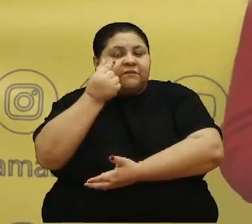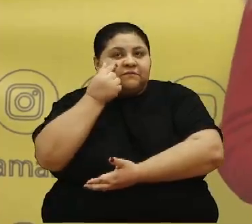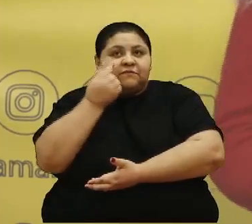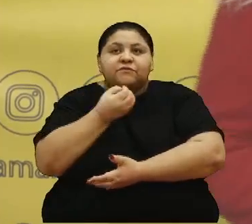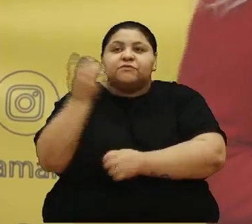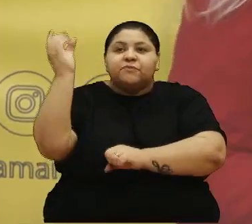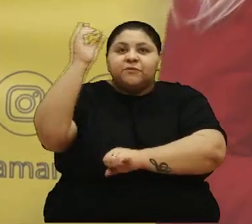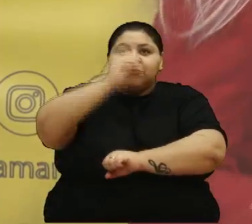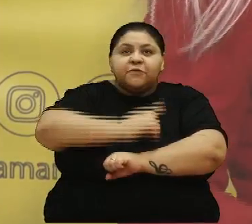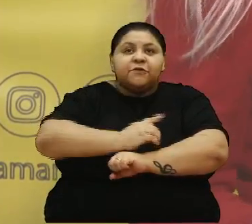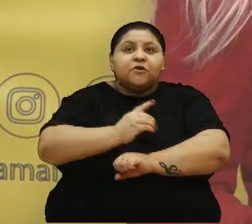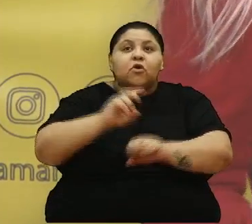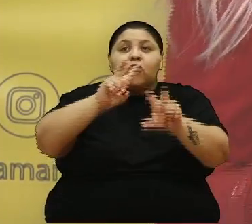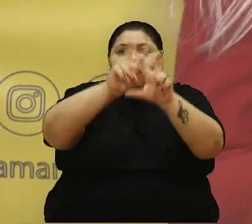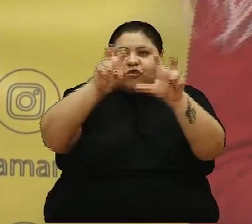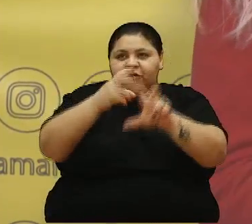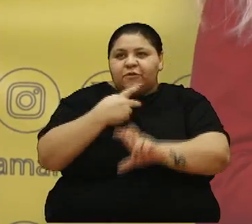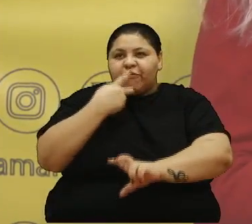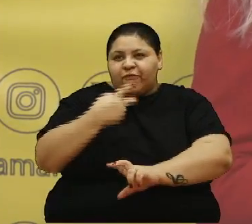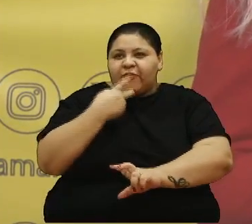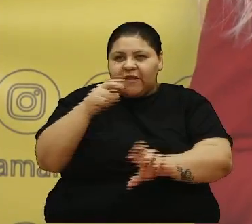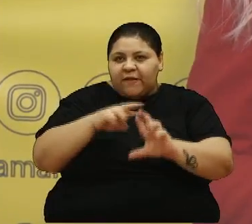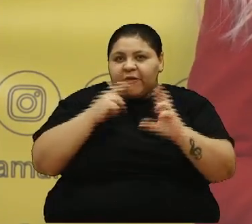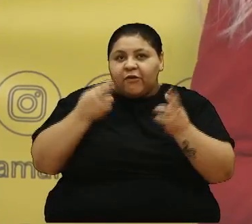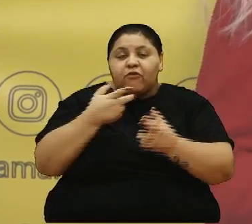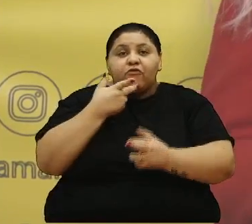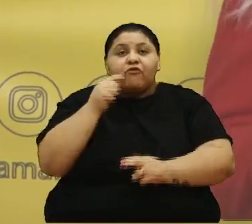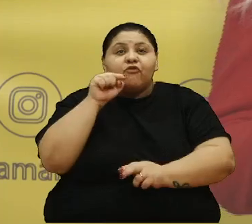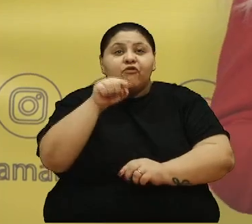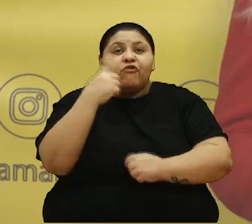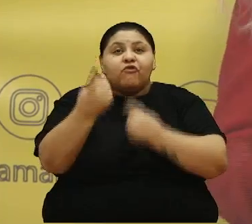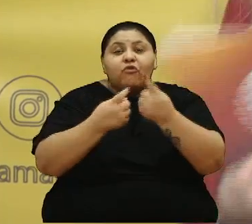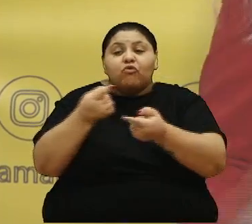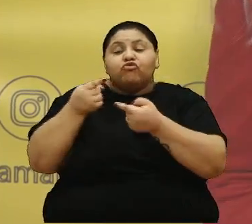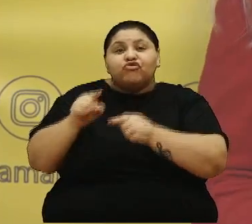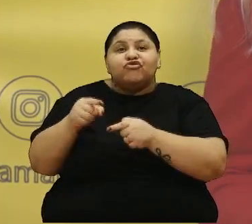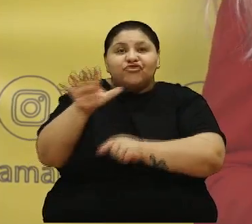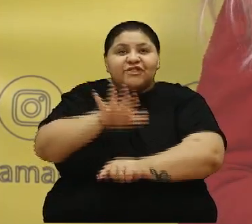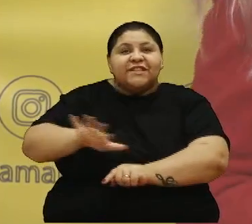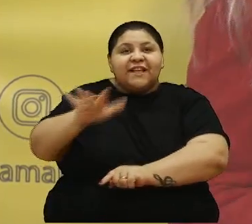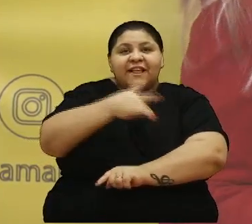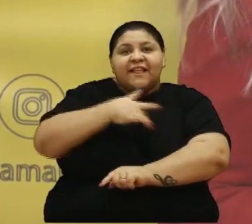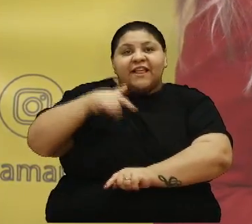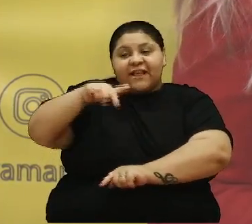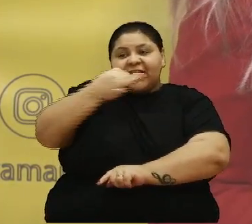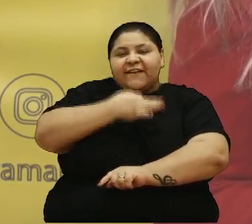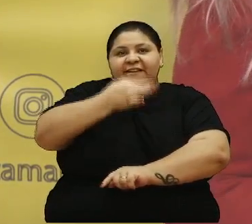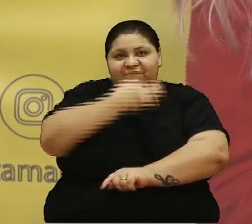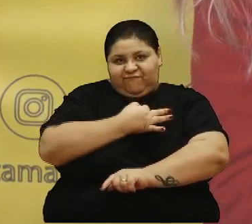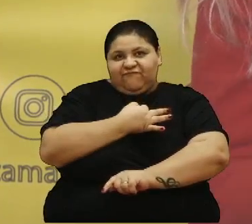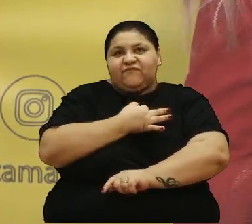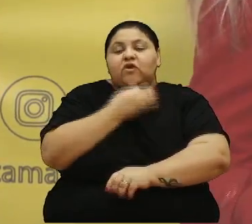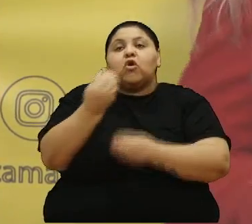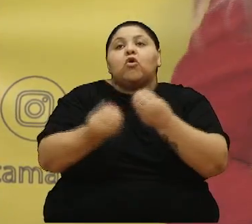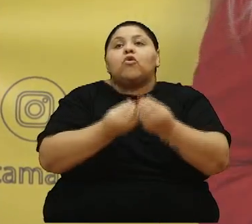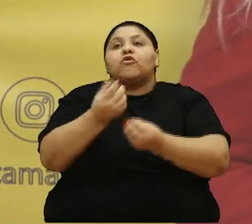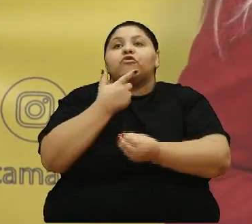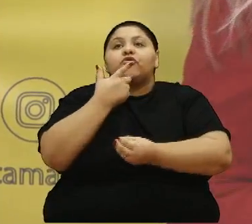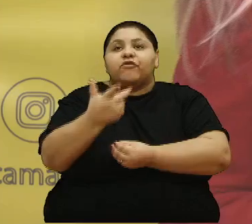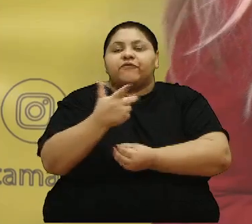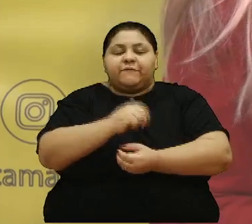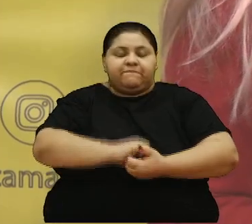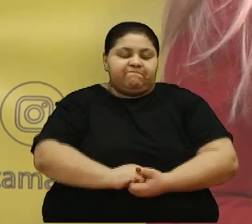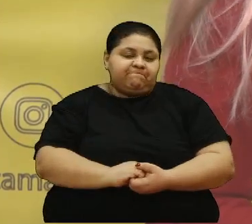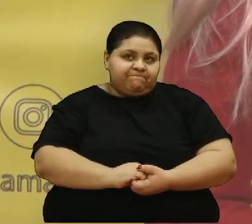Bom dia, vereador. Entre os temas abordados no seu grande expediente, você falou sobre alguns desafios na área da saúde aqui em Caxias do Sul. O que você destaca sobre